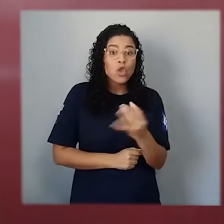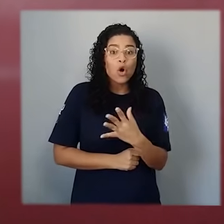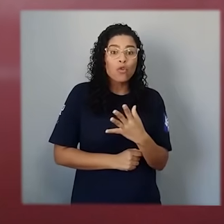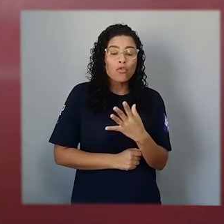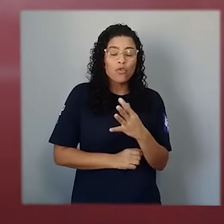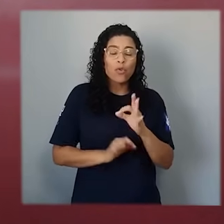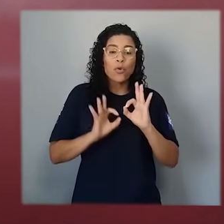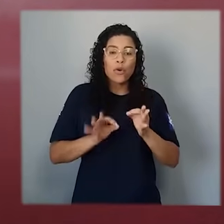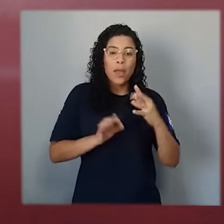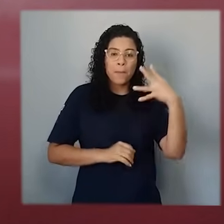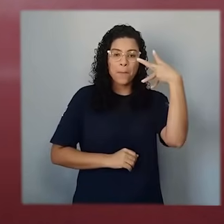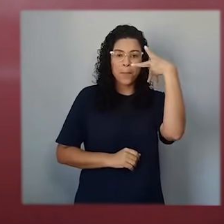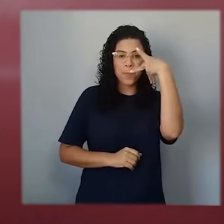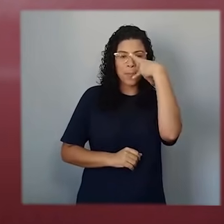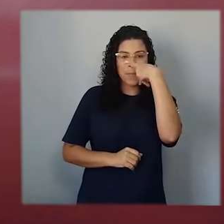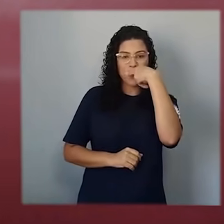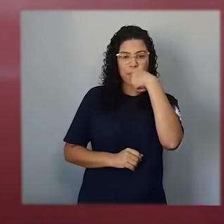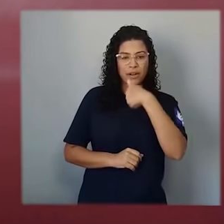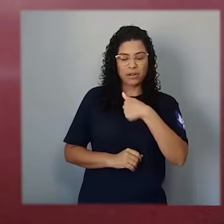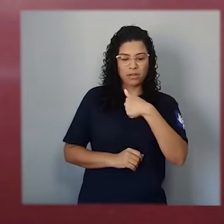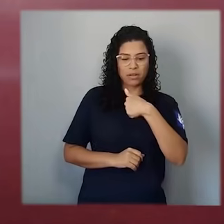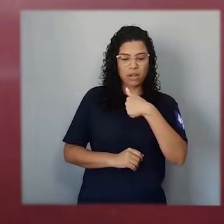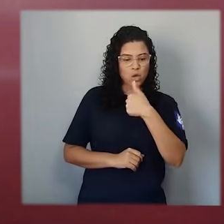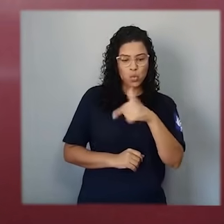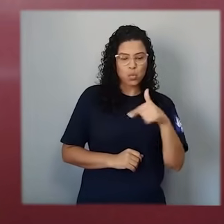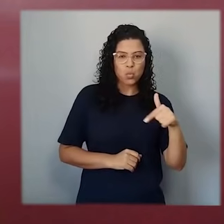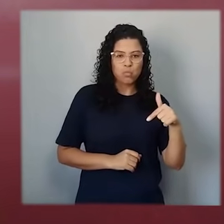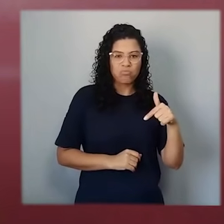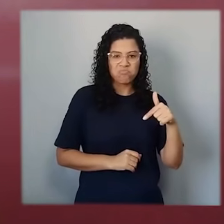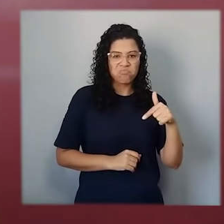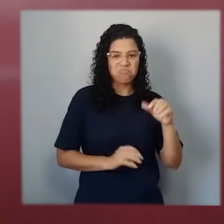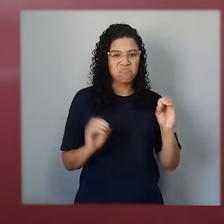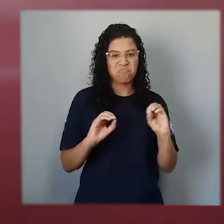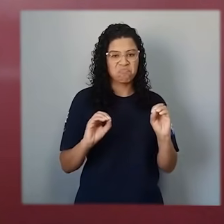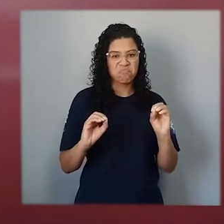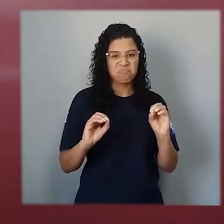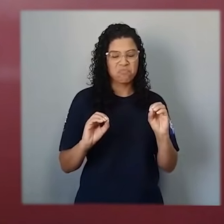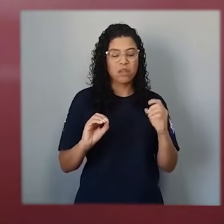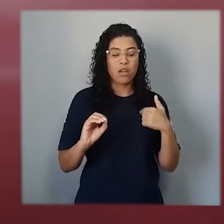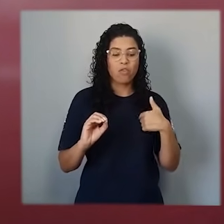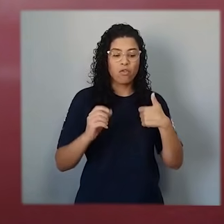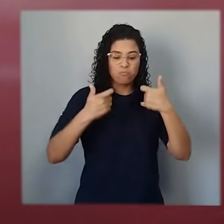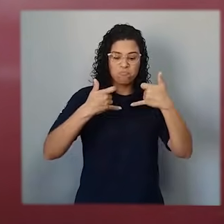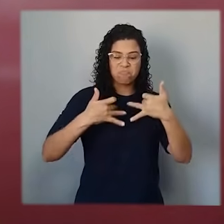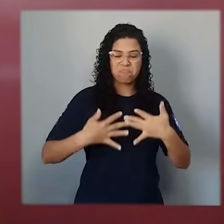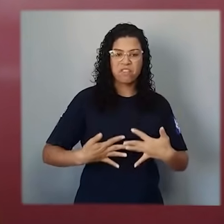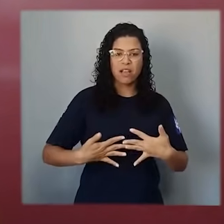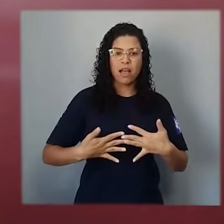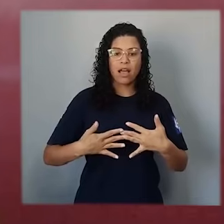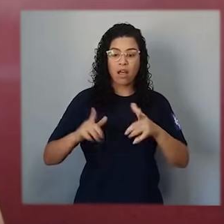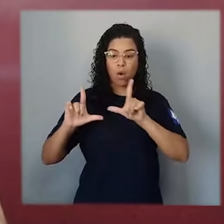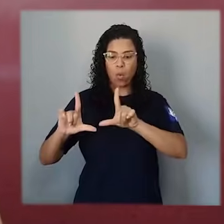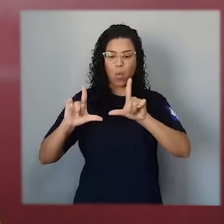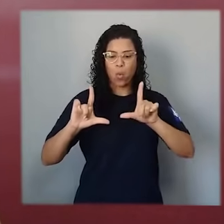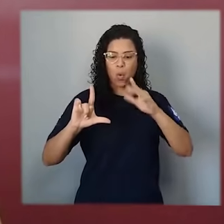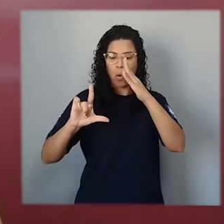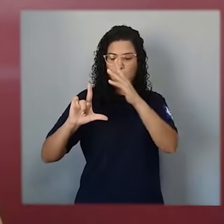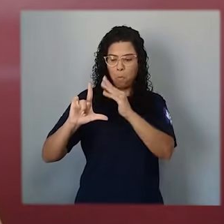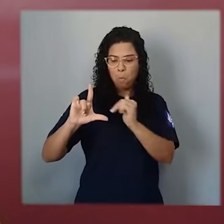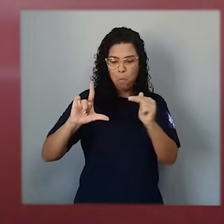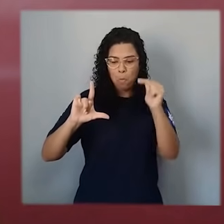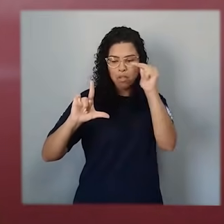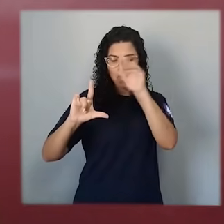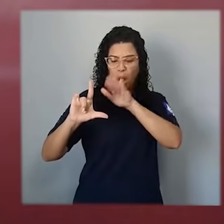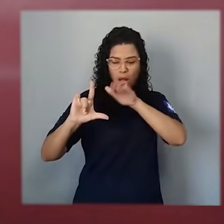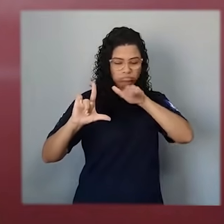para classificar a beleza que não existe. Eu vou dizer que essas obras,